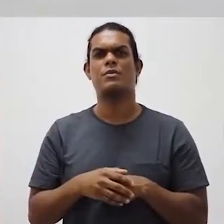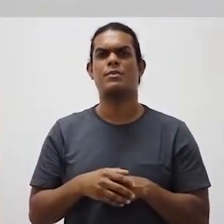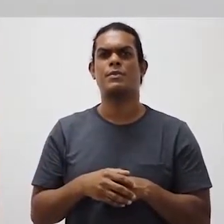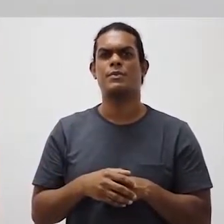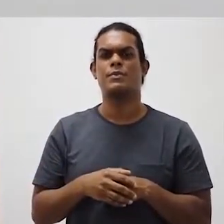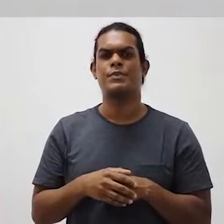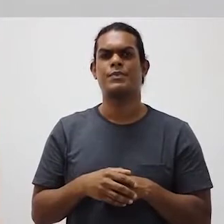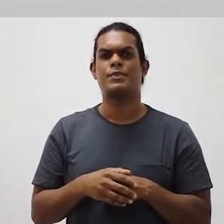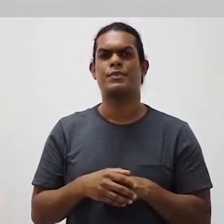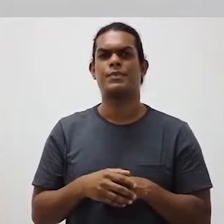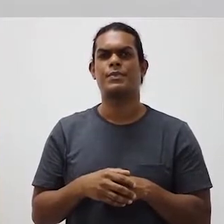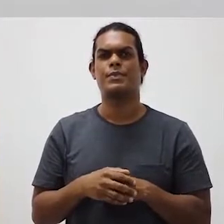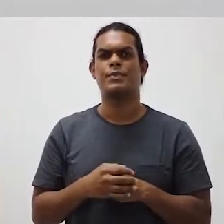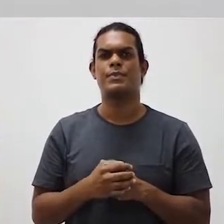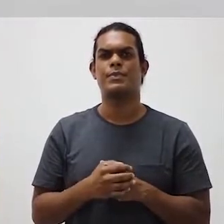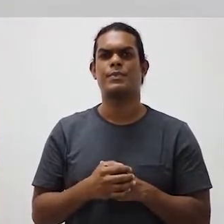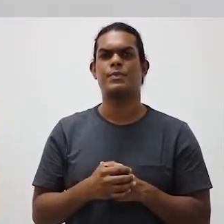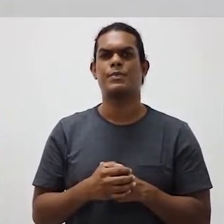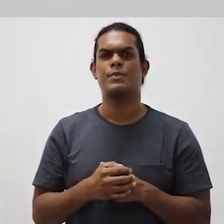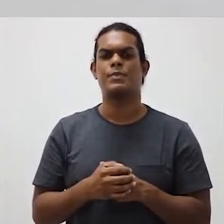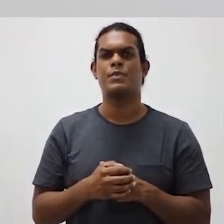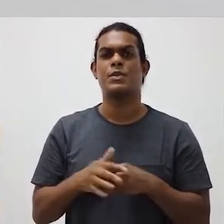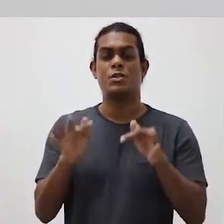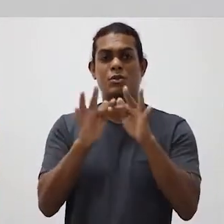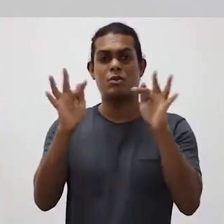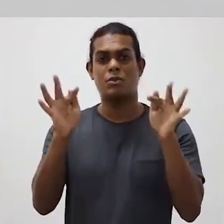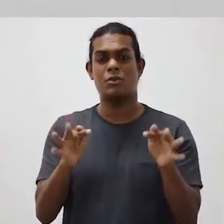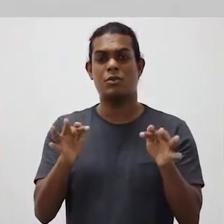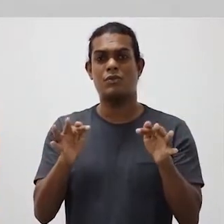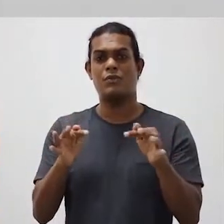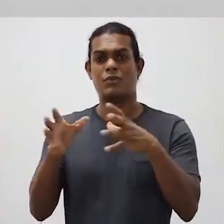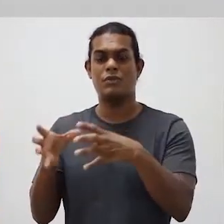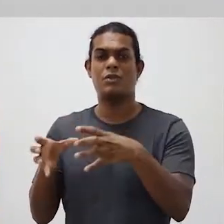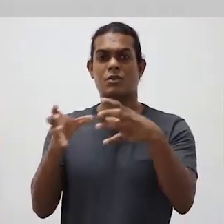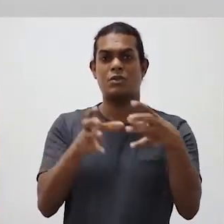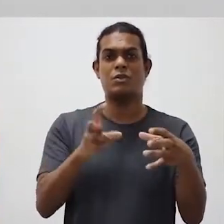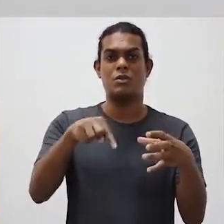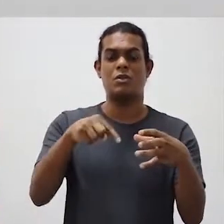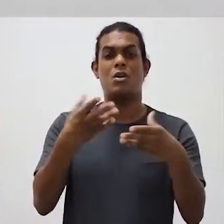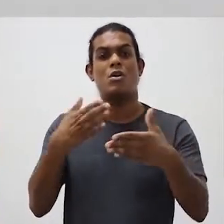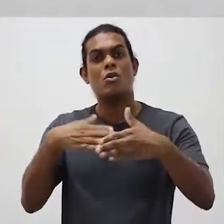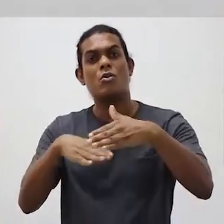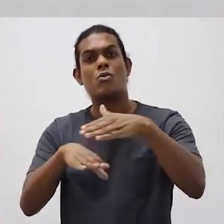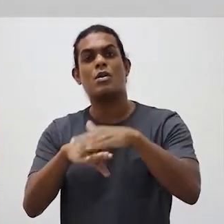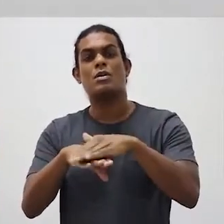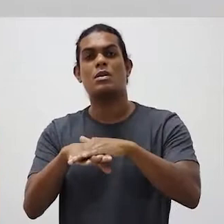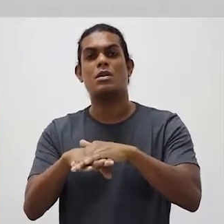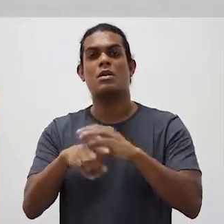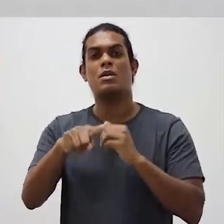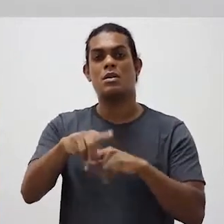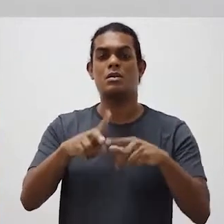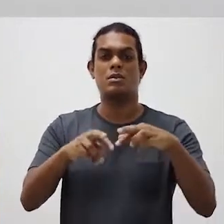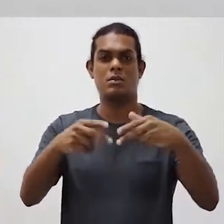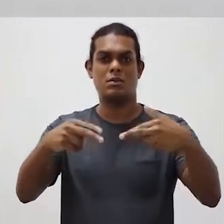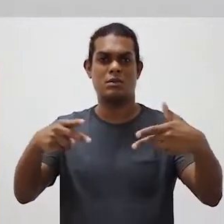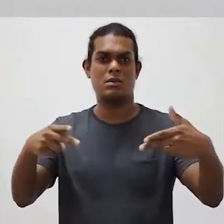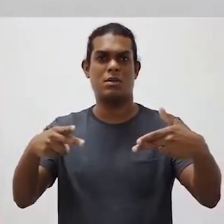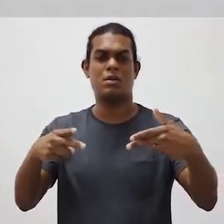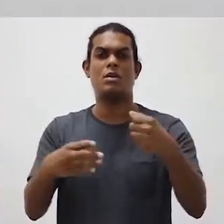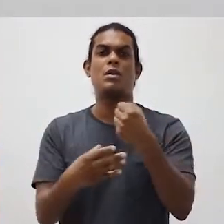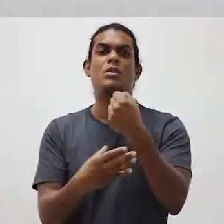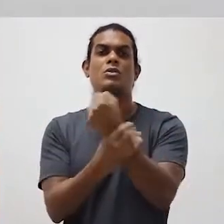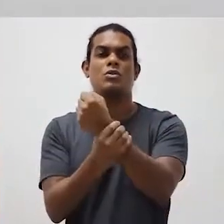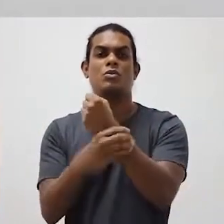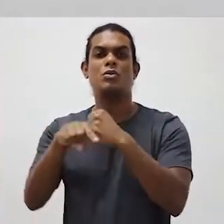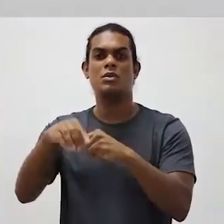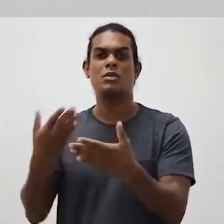observam, no caso de condições físicas, o acondicionamento da carga, a questão de segurança do